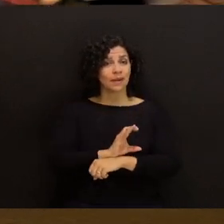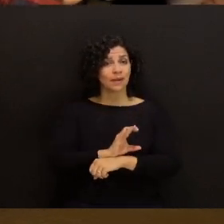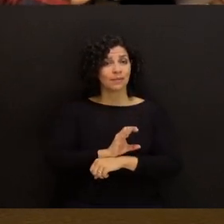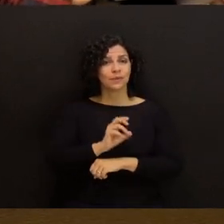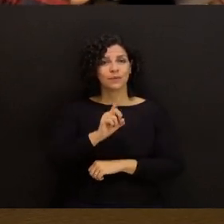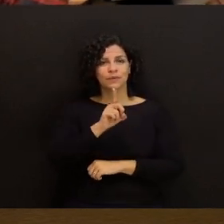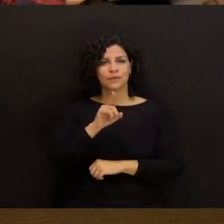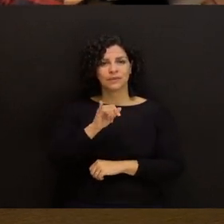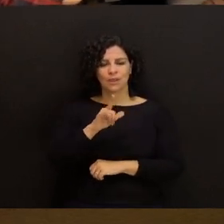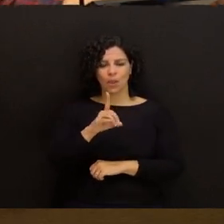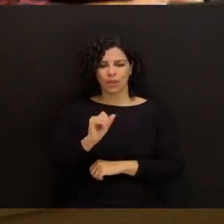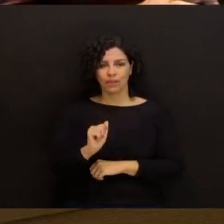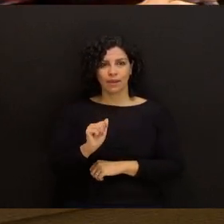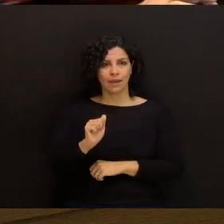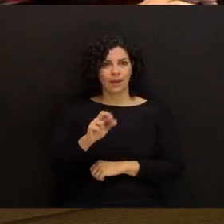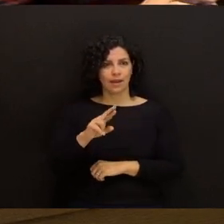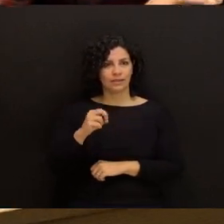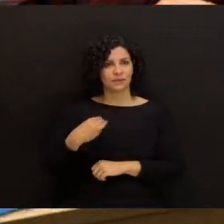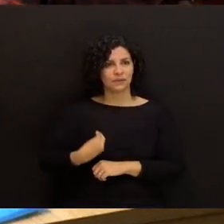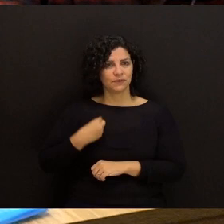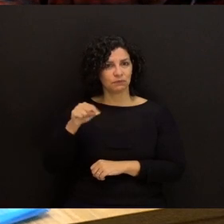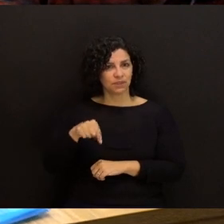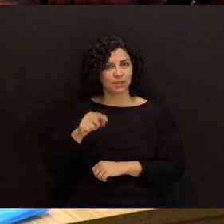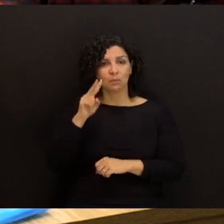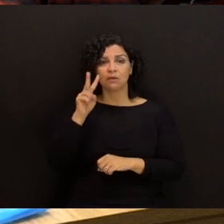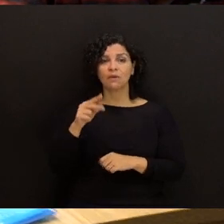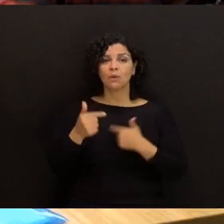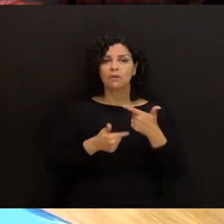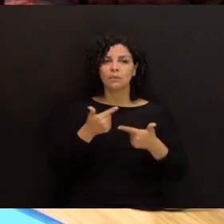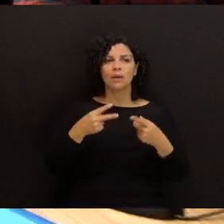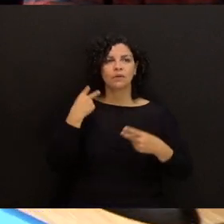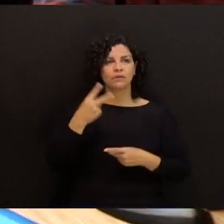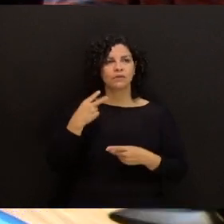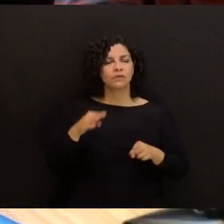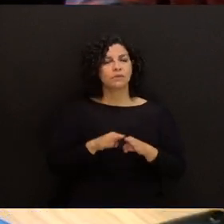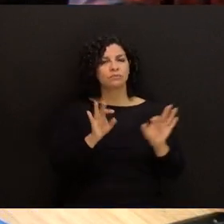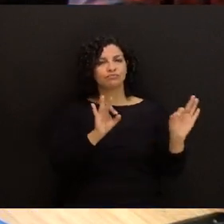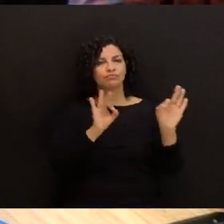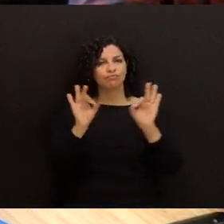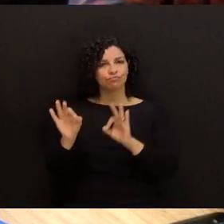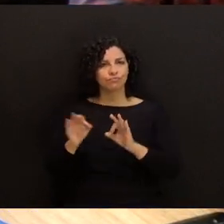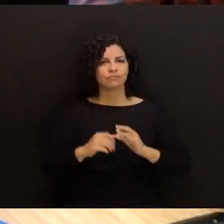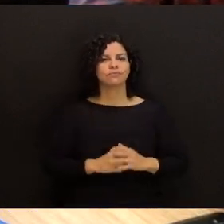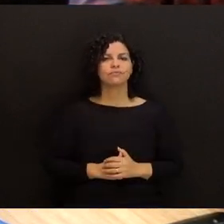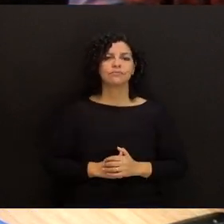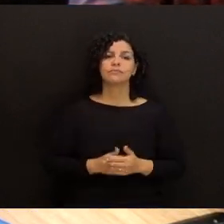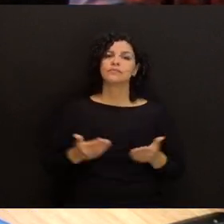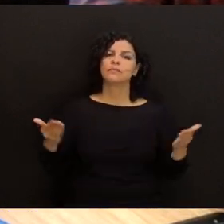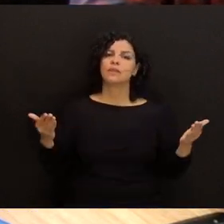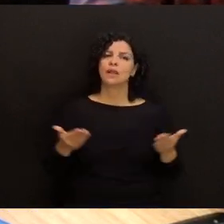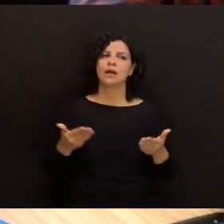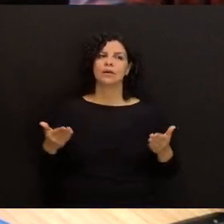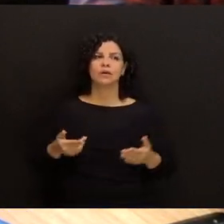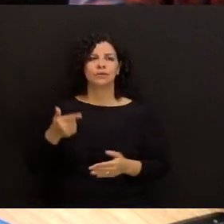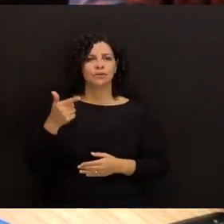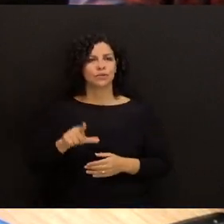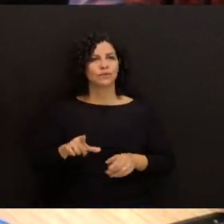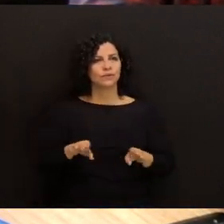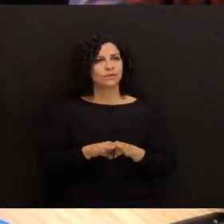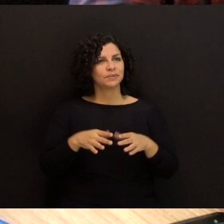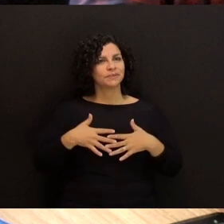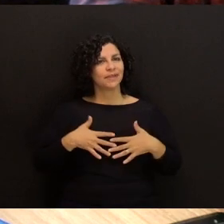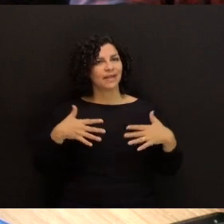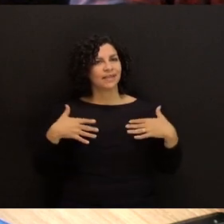darwins aqui e nós plenário conhecendo um pouquinho nosso trabalho acompanhando agora mais uma agradável